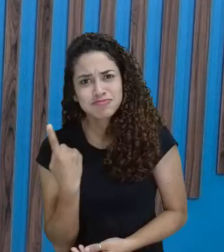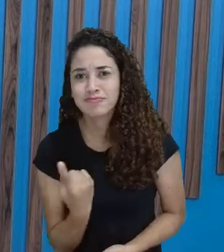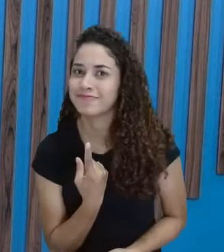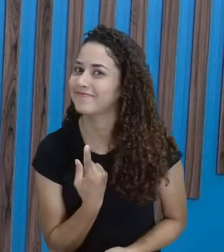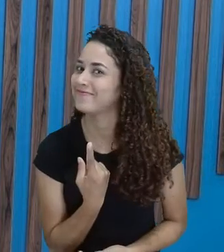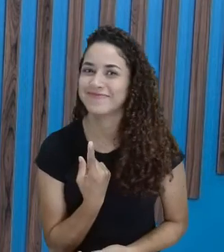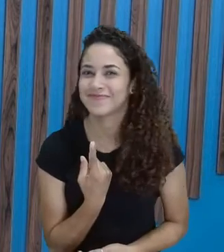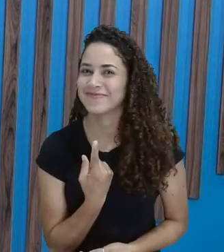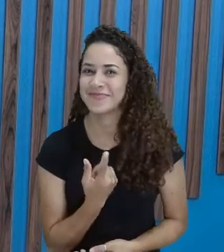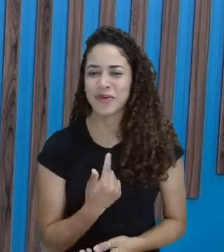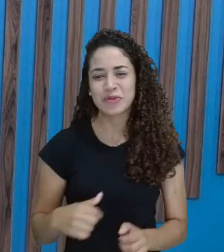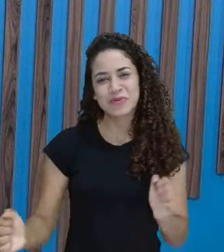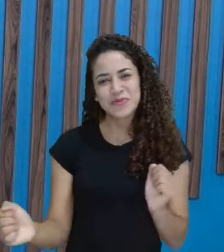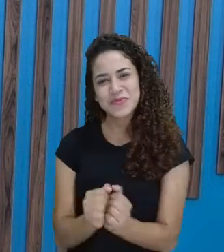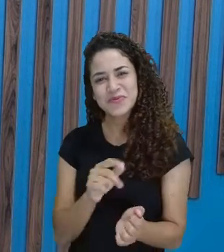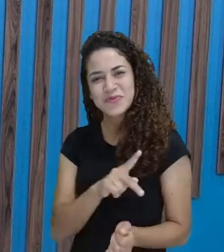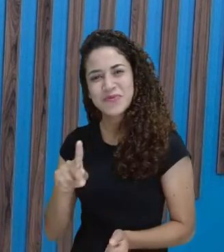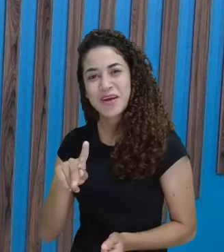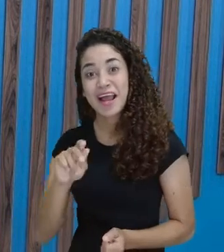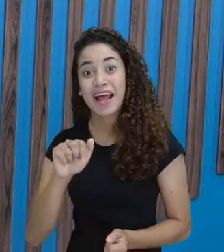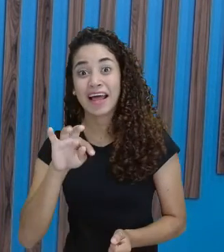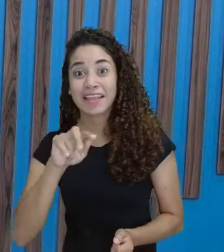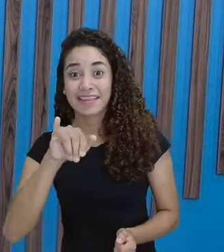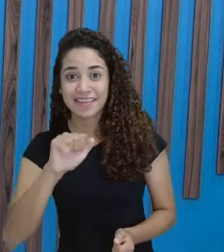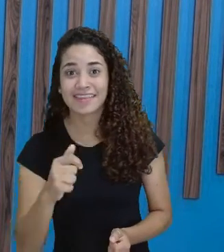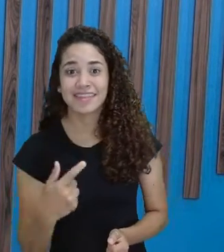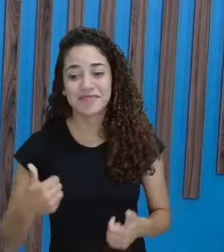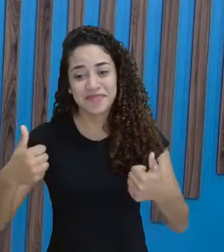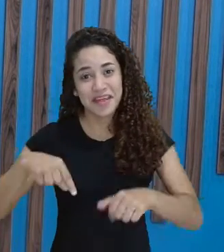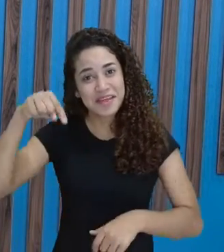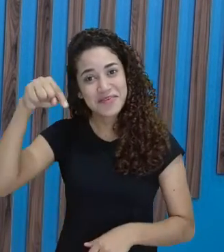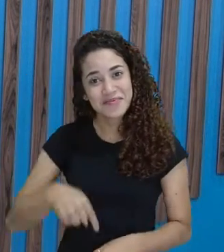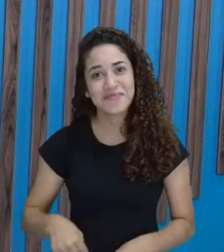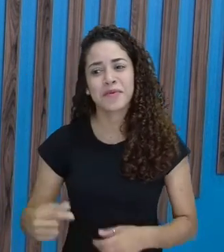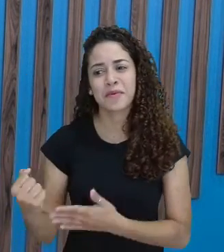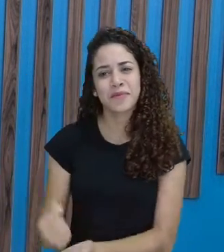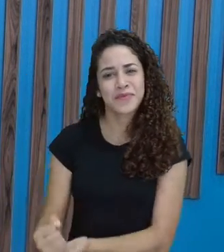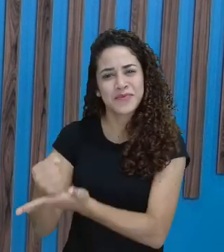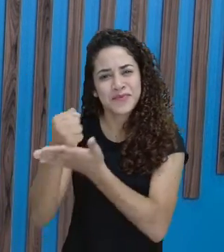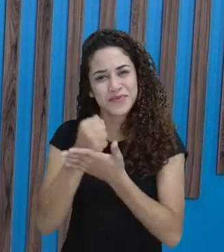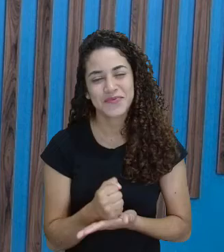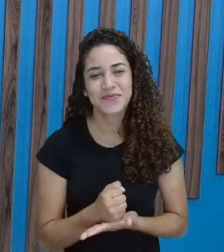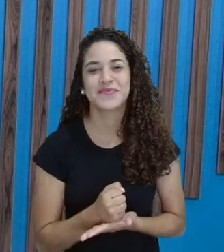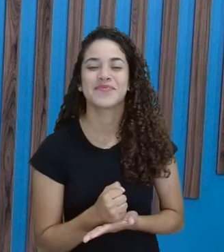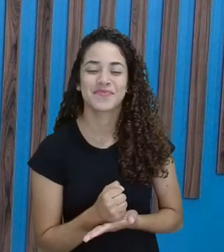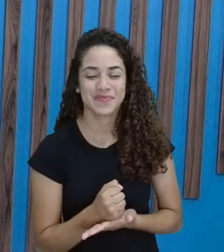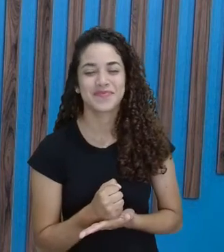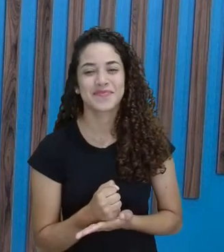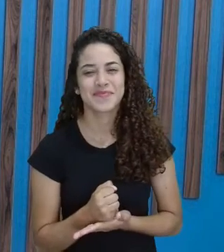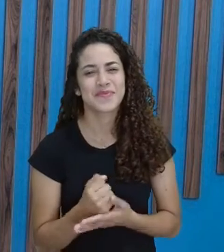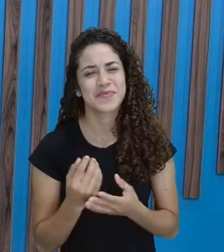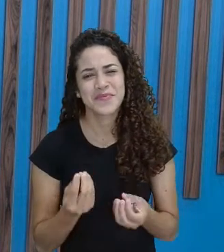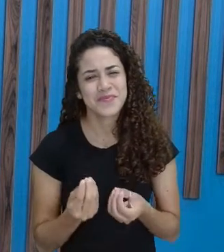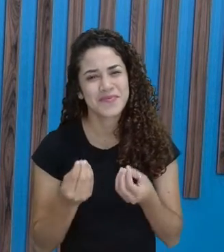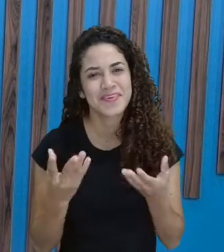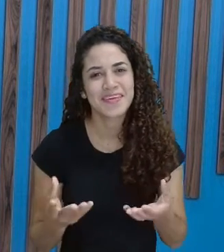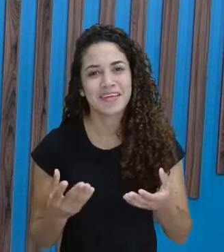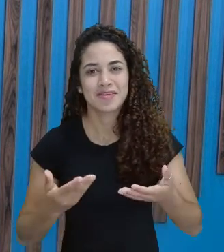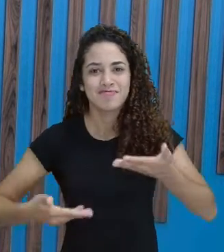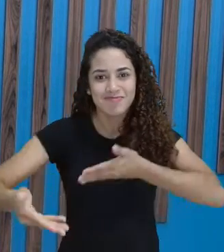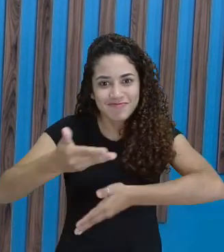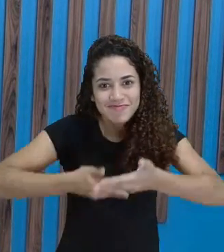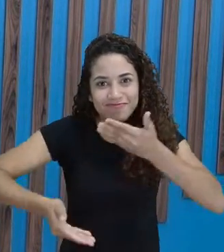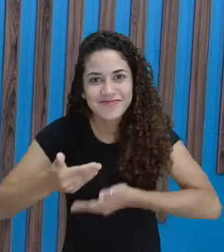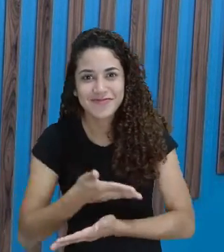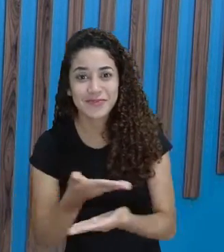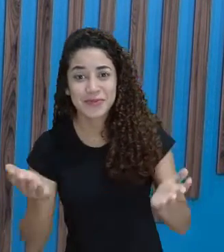não. Eu estou com a professora Kátia, que está aqui hoje para me ajudar, né? Para poder interagir com vocês.